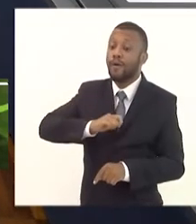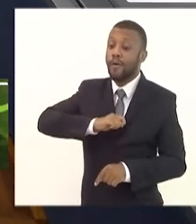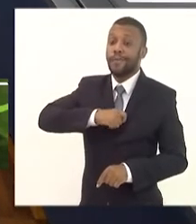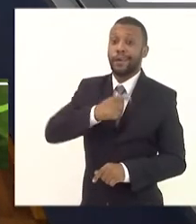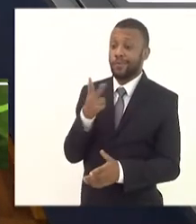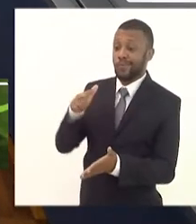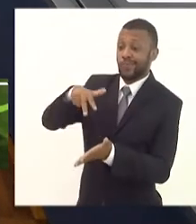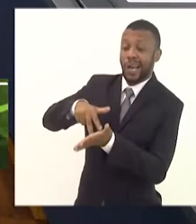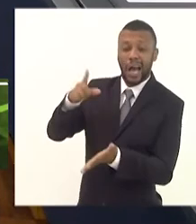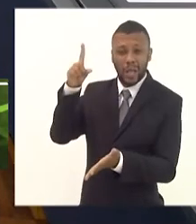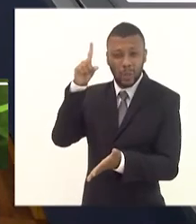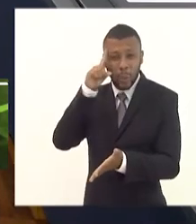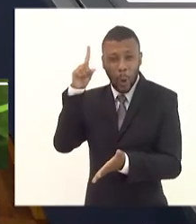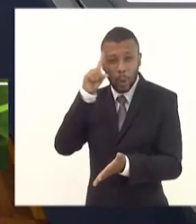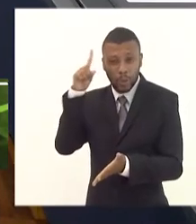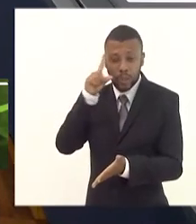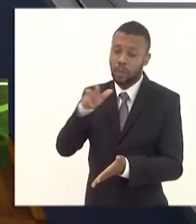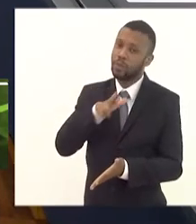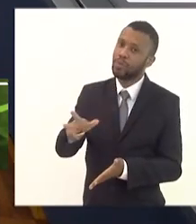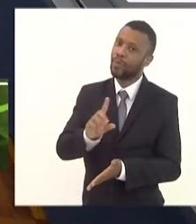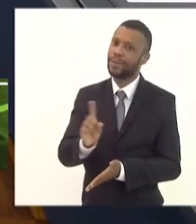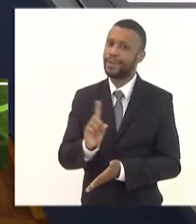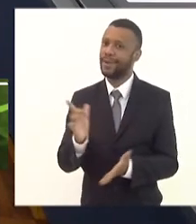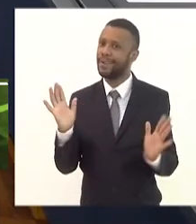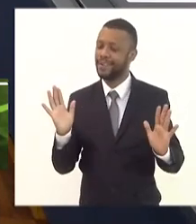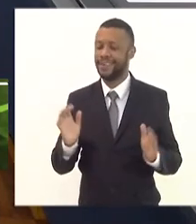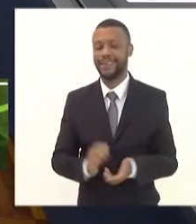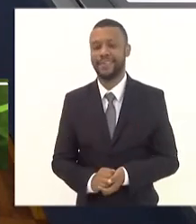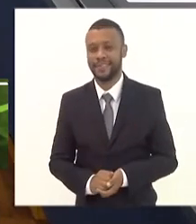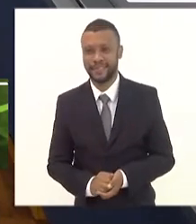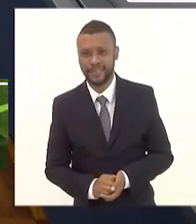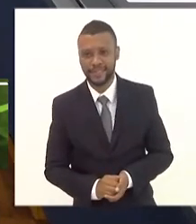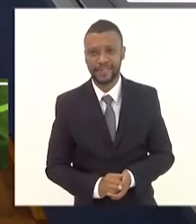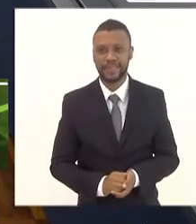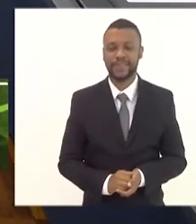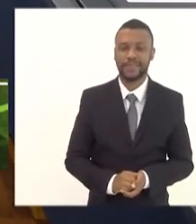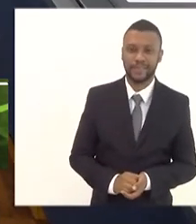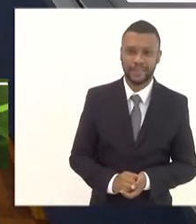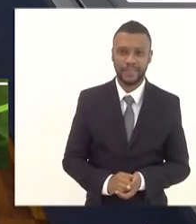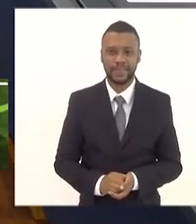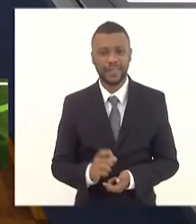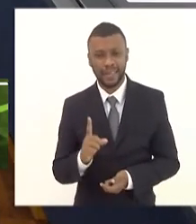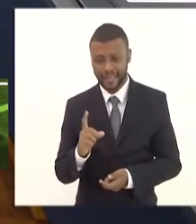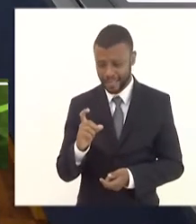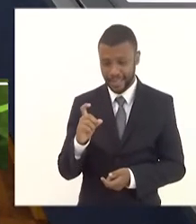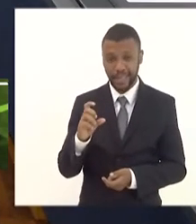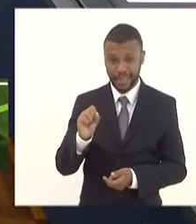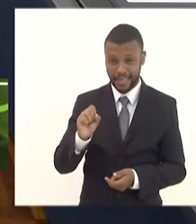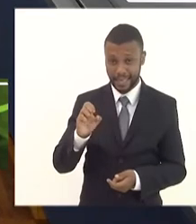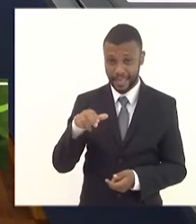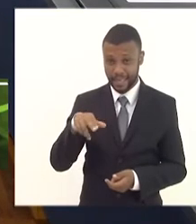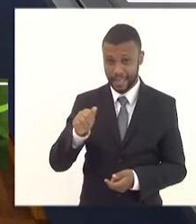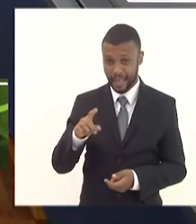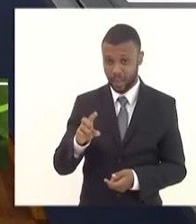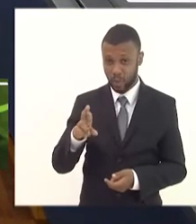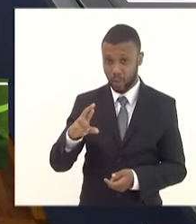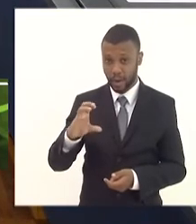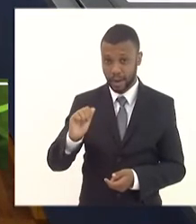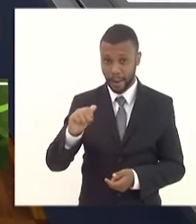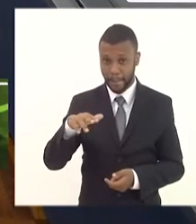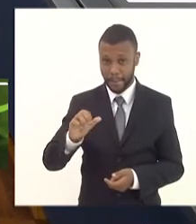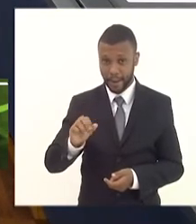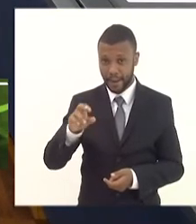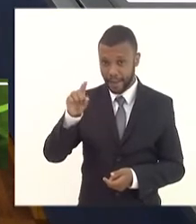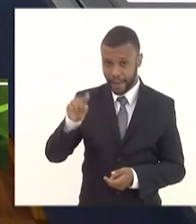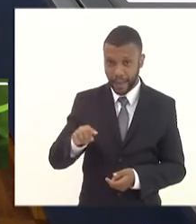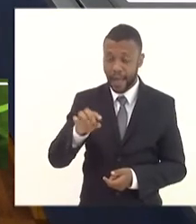lá todo dia. Acho que ele é o gerente. Ele é gerente das obras, porque se fosse gerente da boca, ia dar um